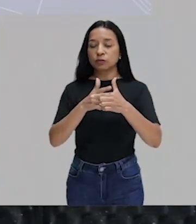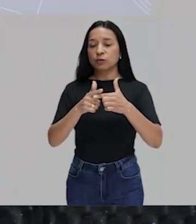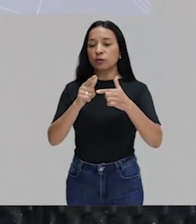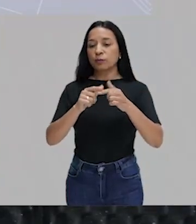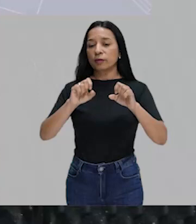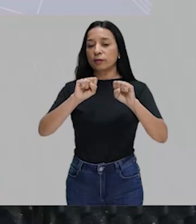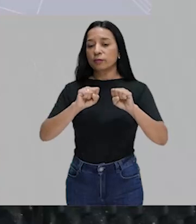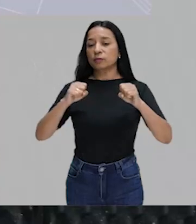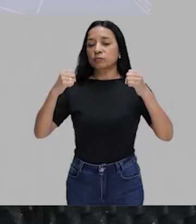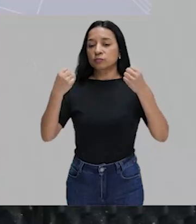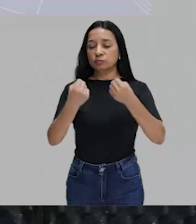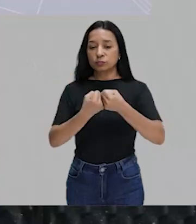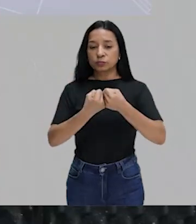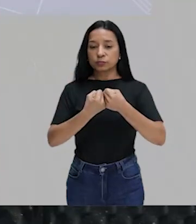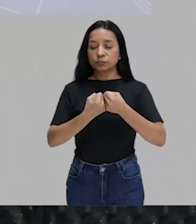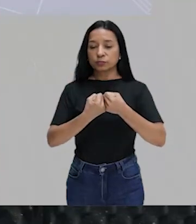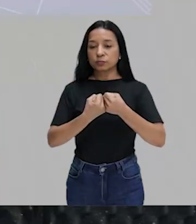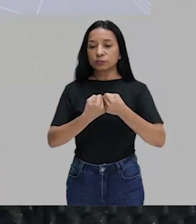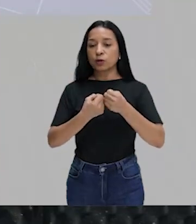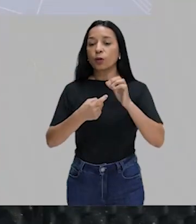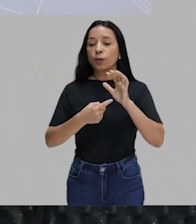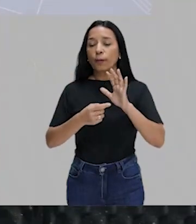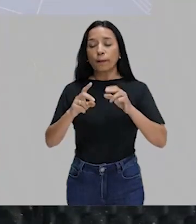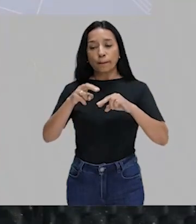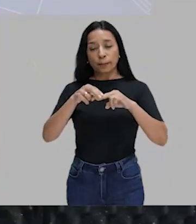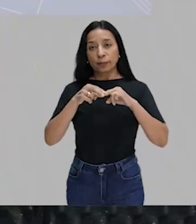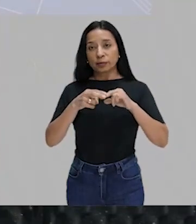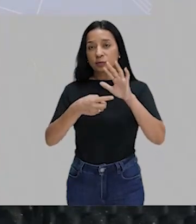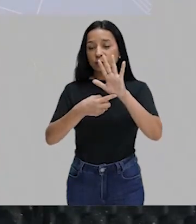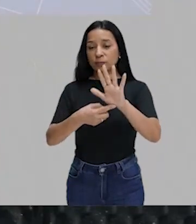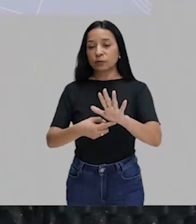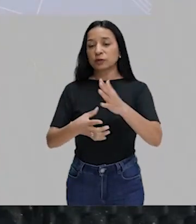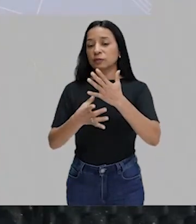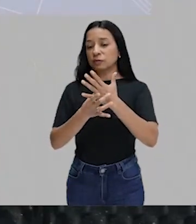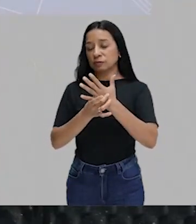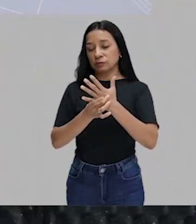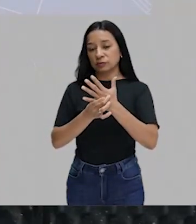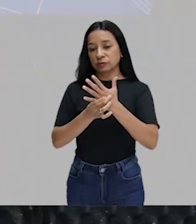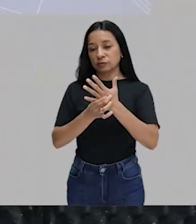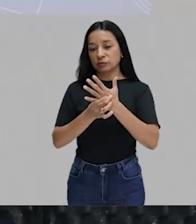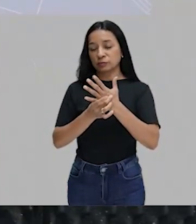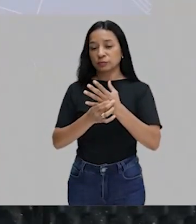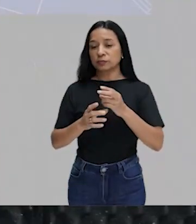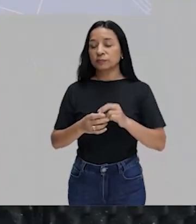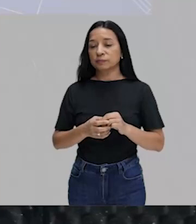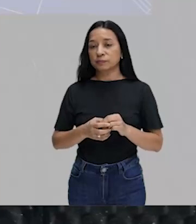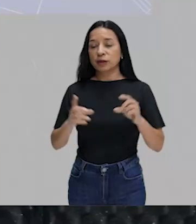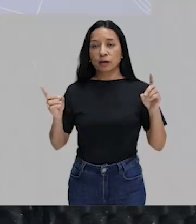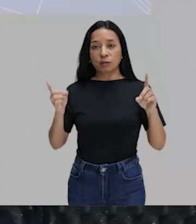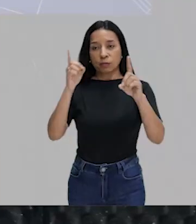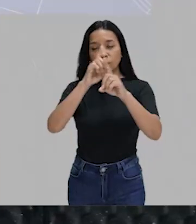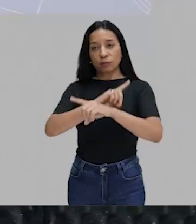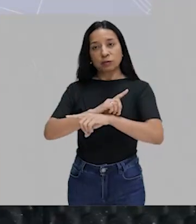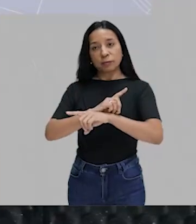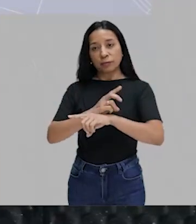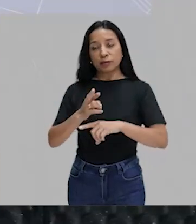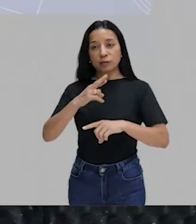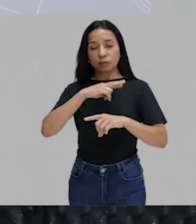o realismo, né? O realismo se contrapõe ao romantismo, o parnasianismo também. Mas o